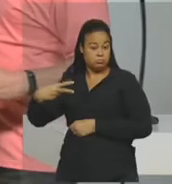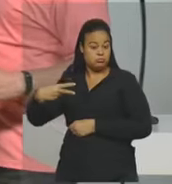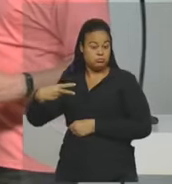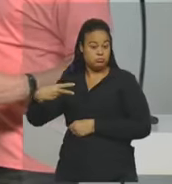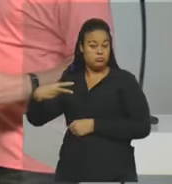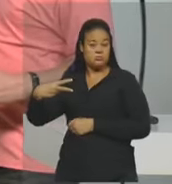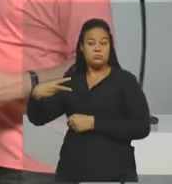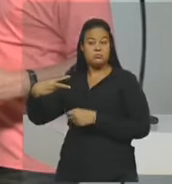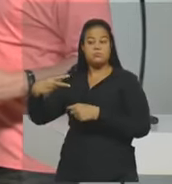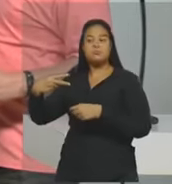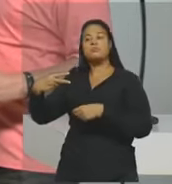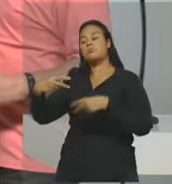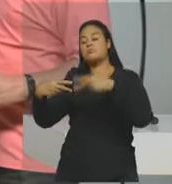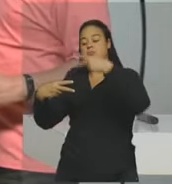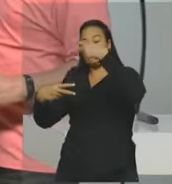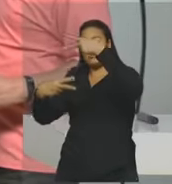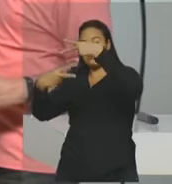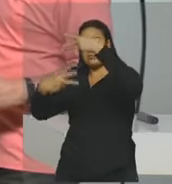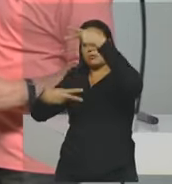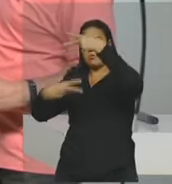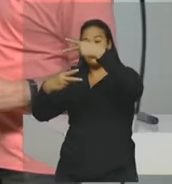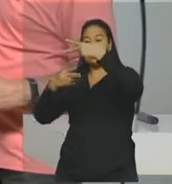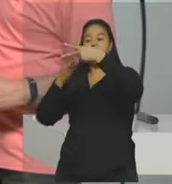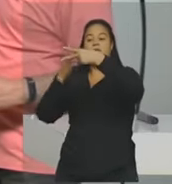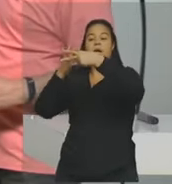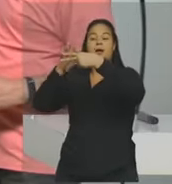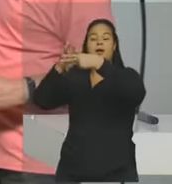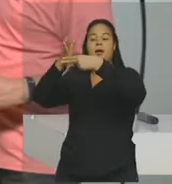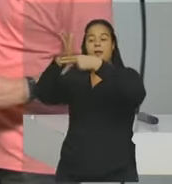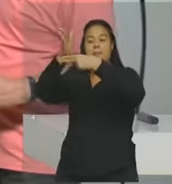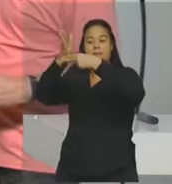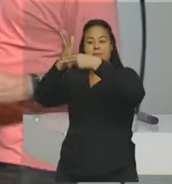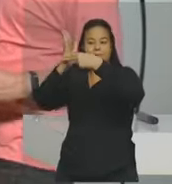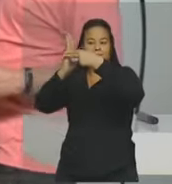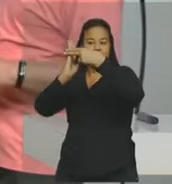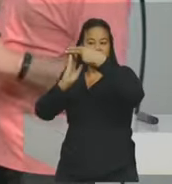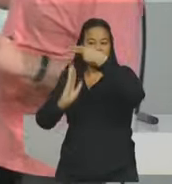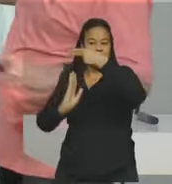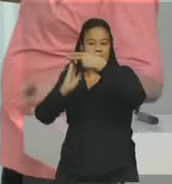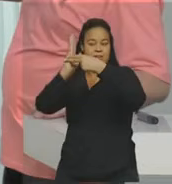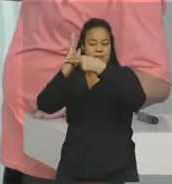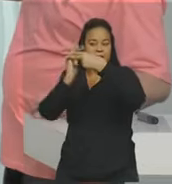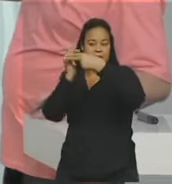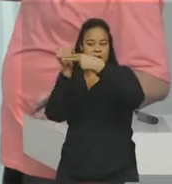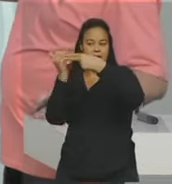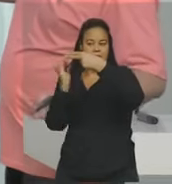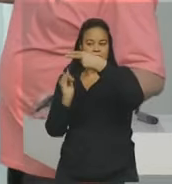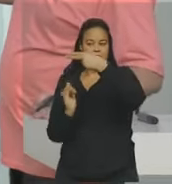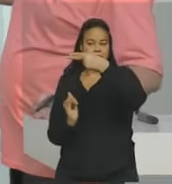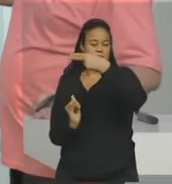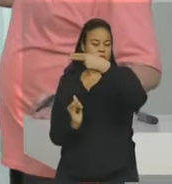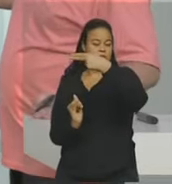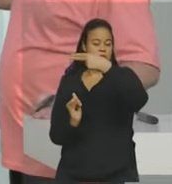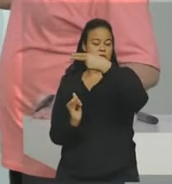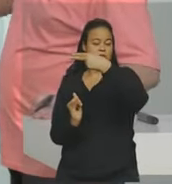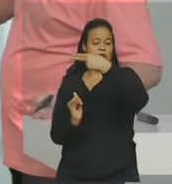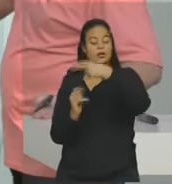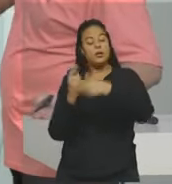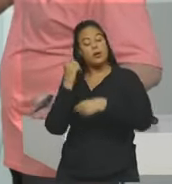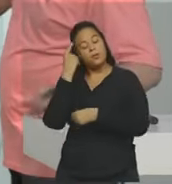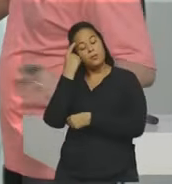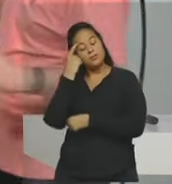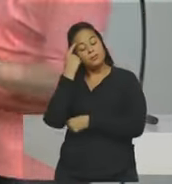que aqui vai passar metade da corrente que passaria aqui. Ok? Então, o que eu tenho que